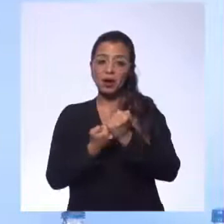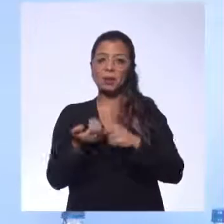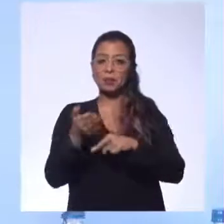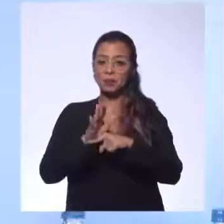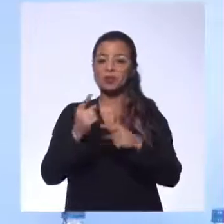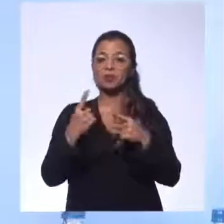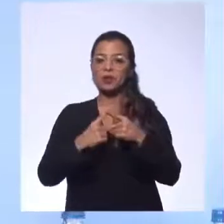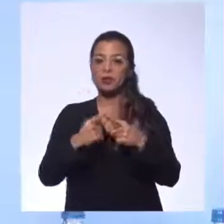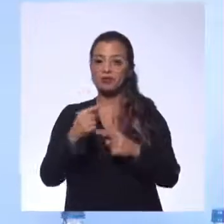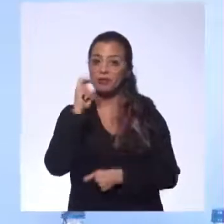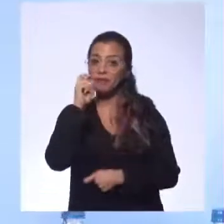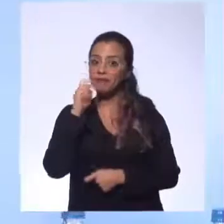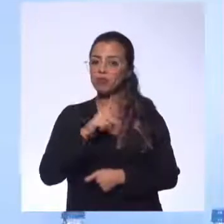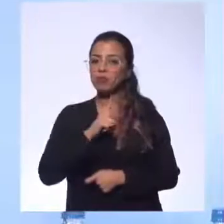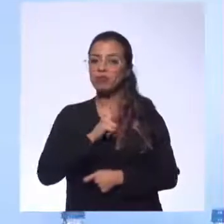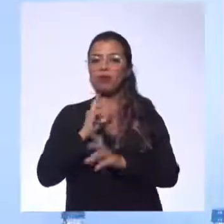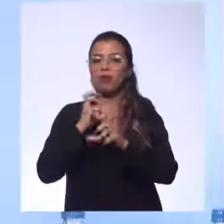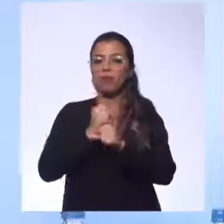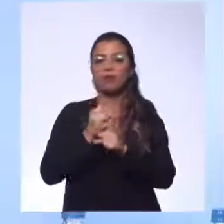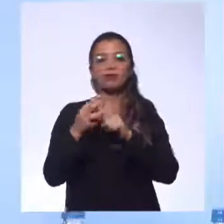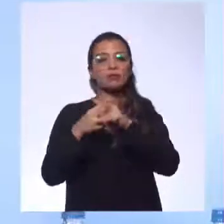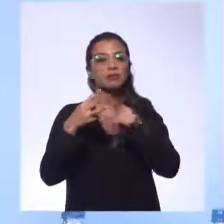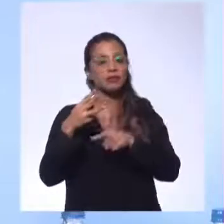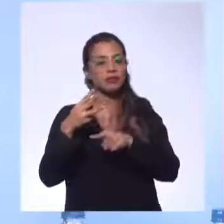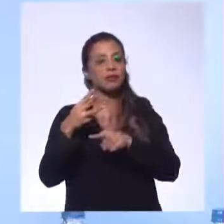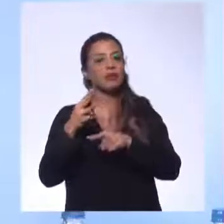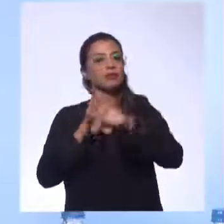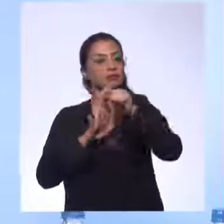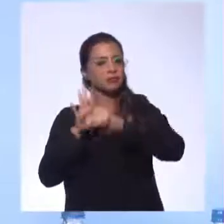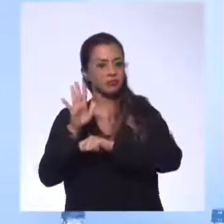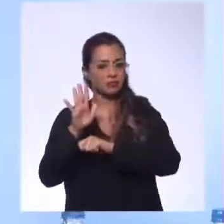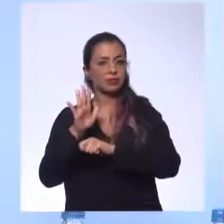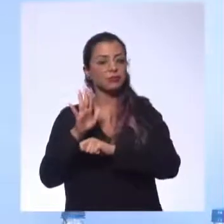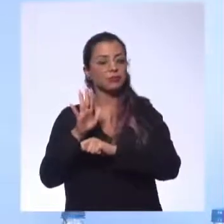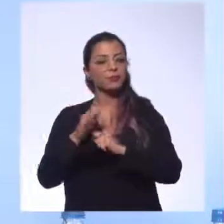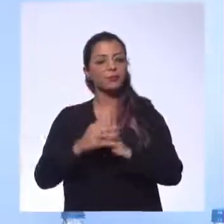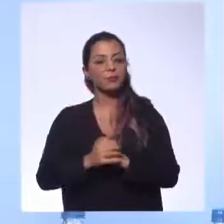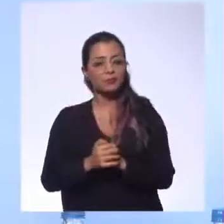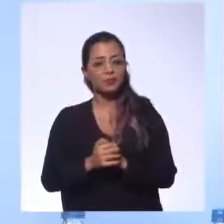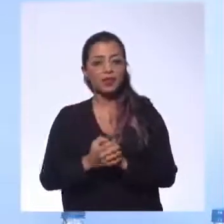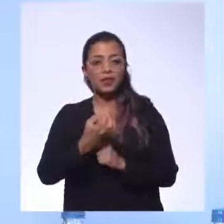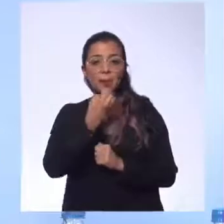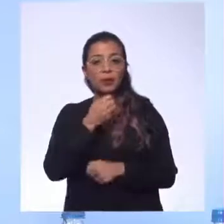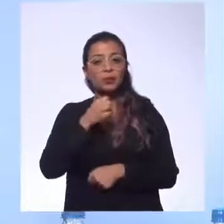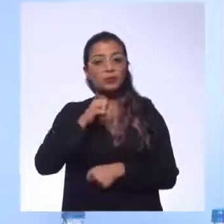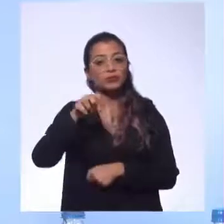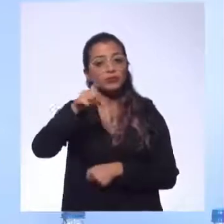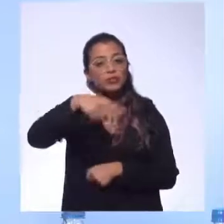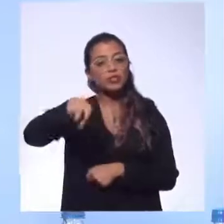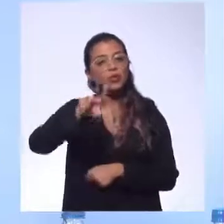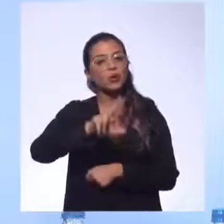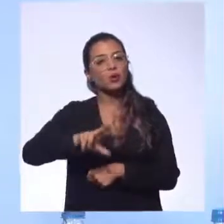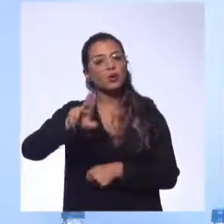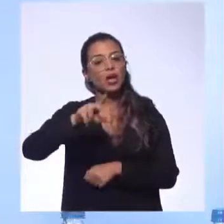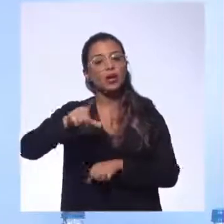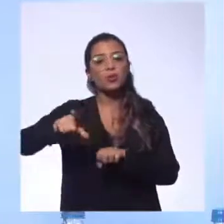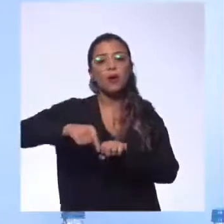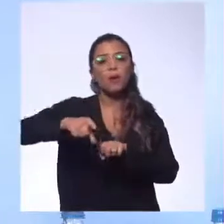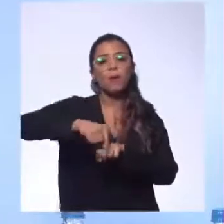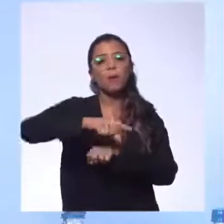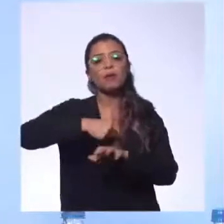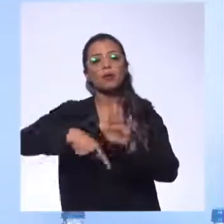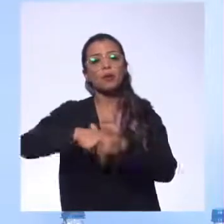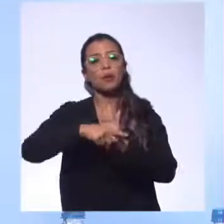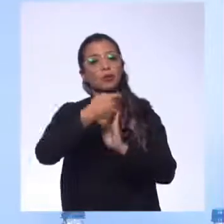3 textos grandes, quer dizer, na verdade, o primeiro é maior, né? E seria bom que vocês usassem os próprios argumentos dos textos